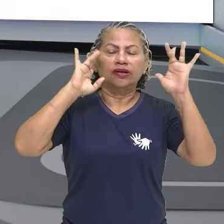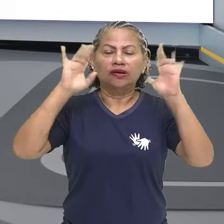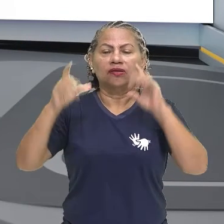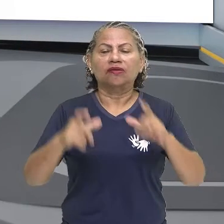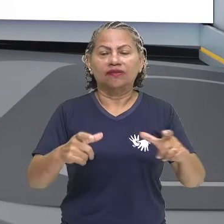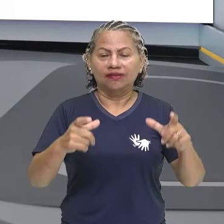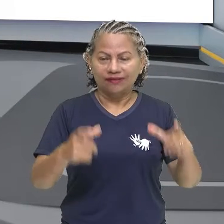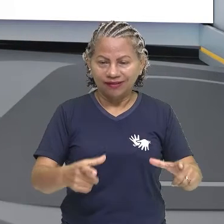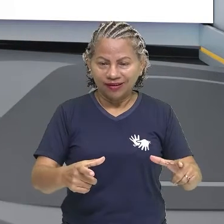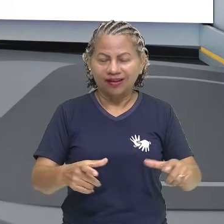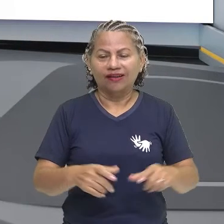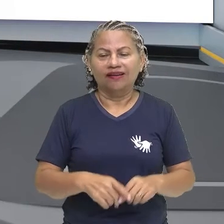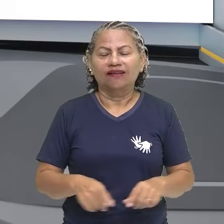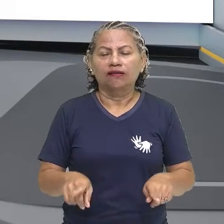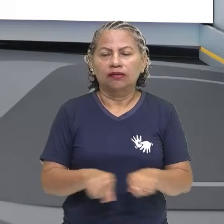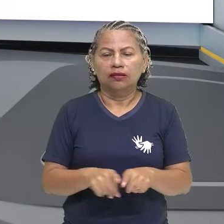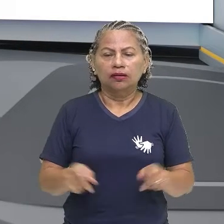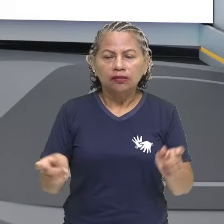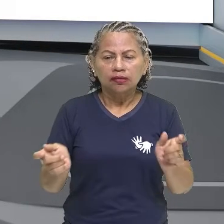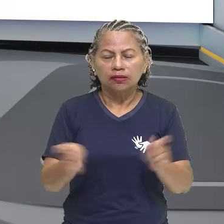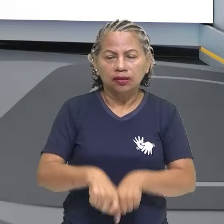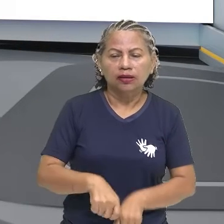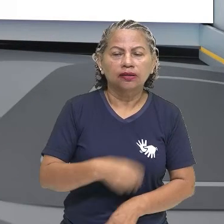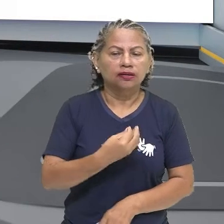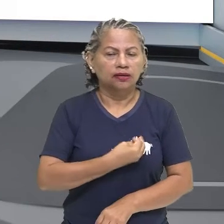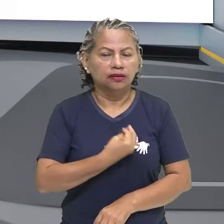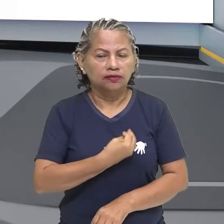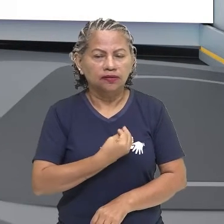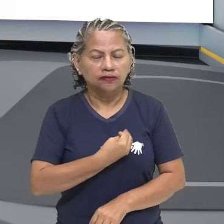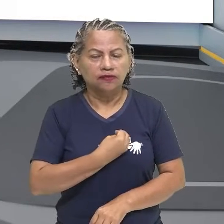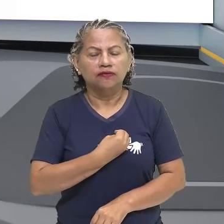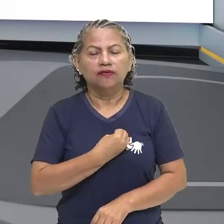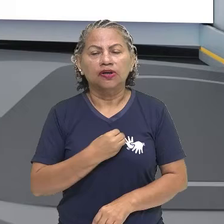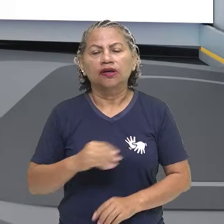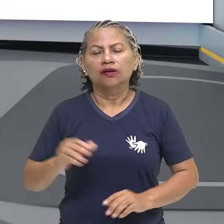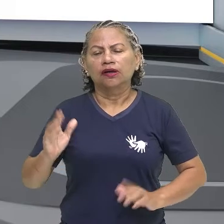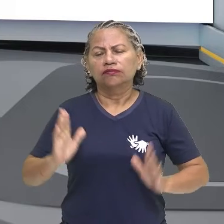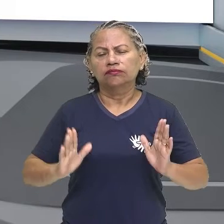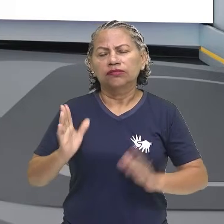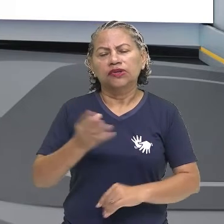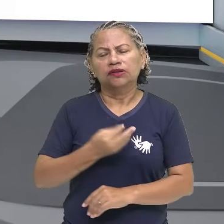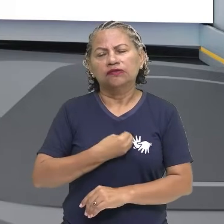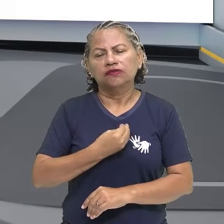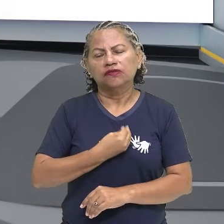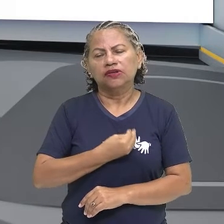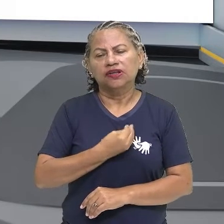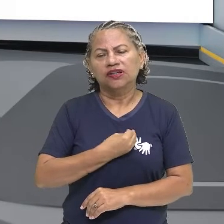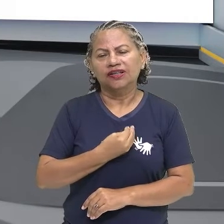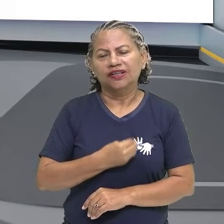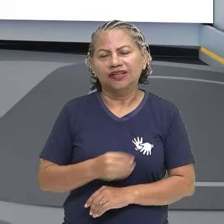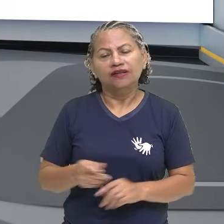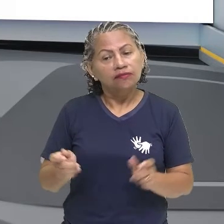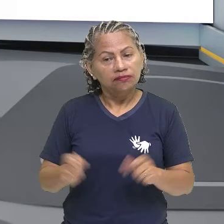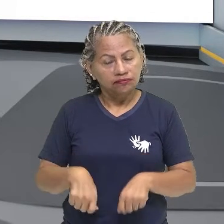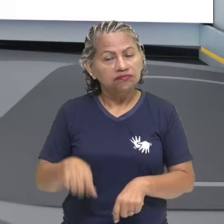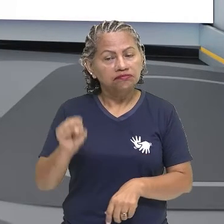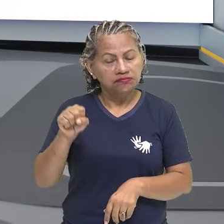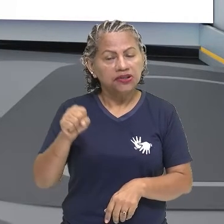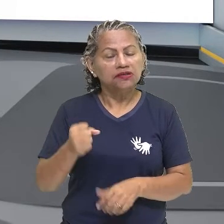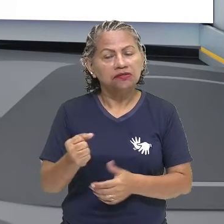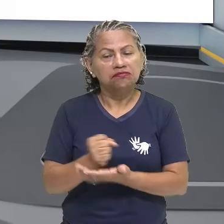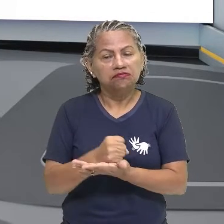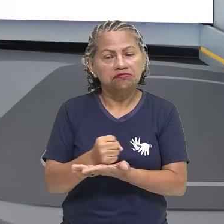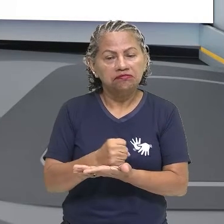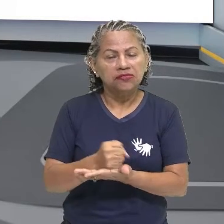a possibilidade de viver por um certo tempo uma outra vida. Então, um exemplo disso é o